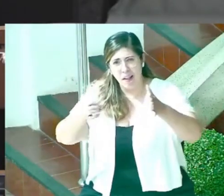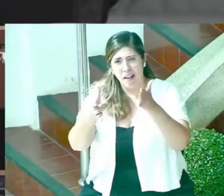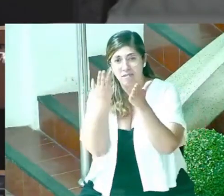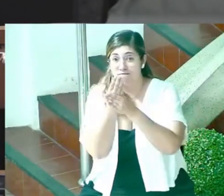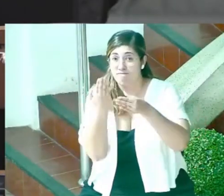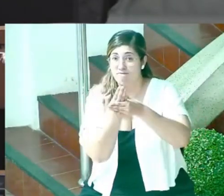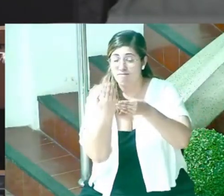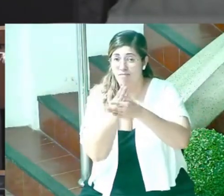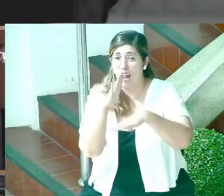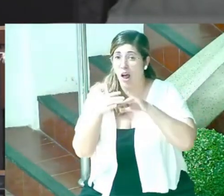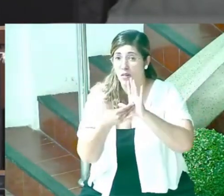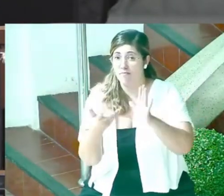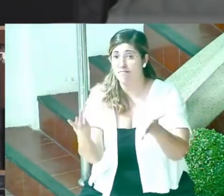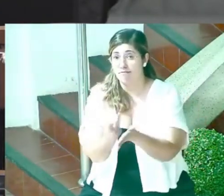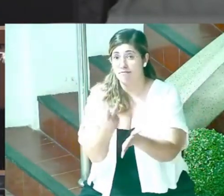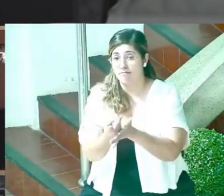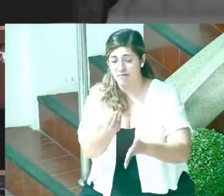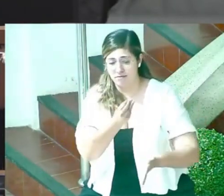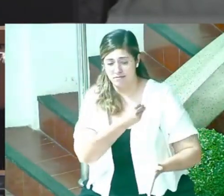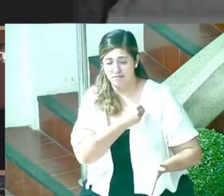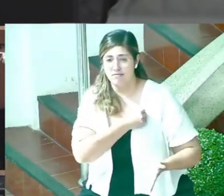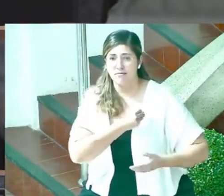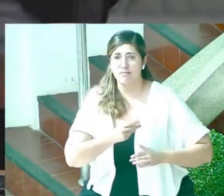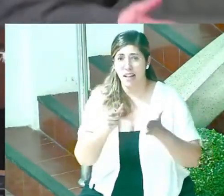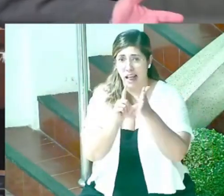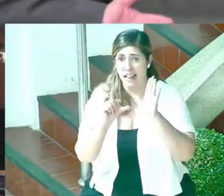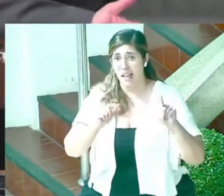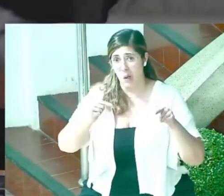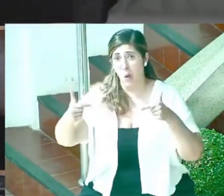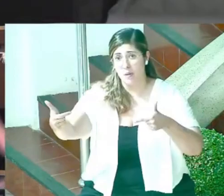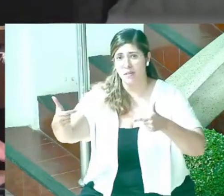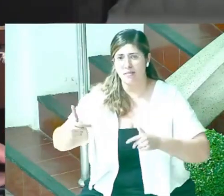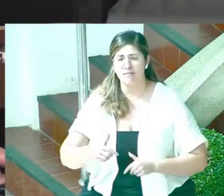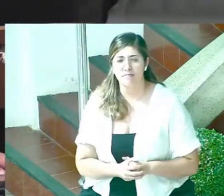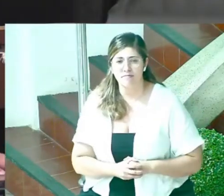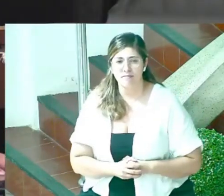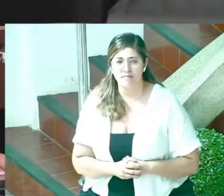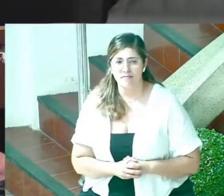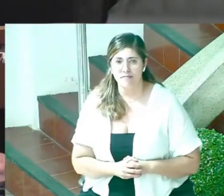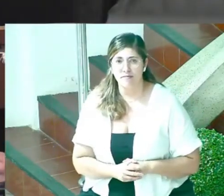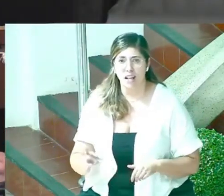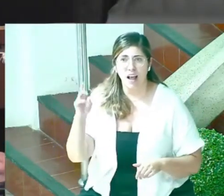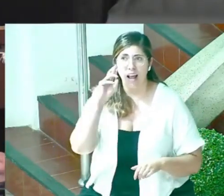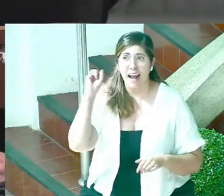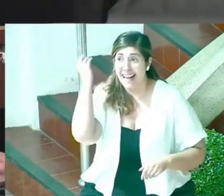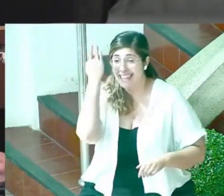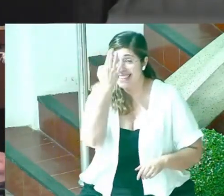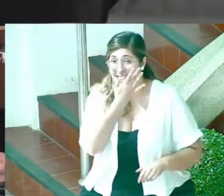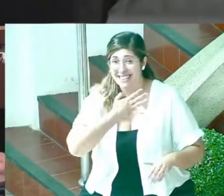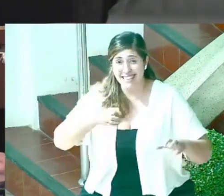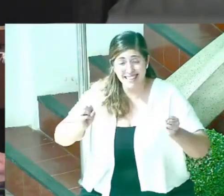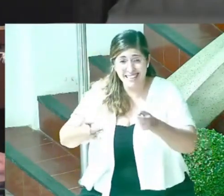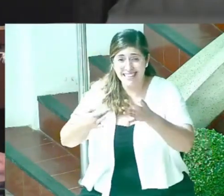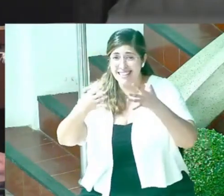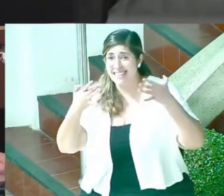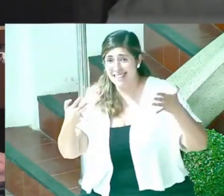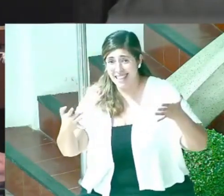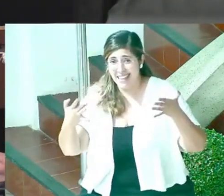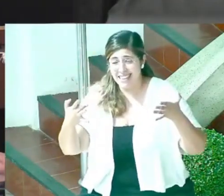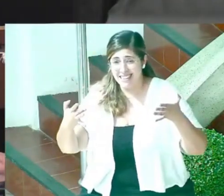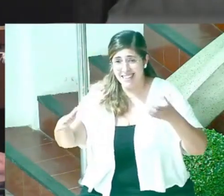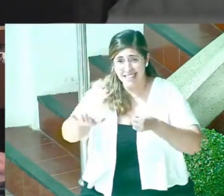esta, que Jesus começou a ensinar os seus discípulos a fazer, quando um deles